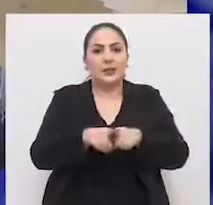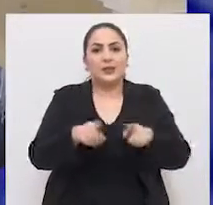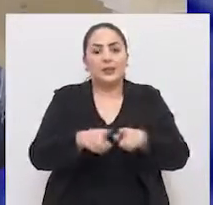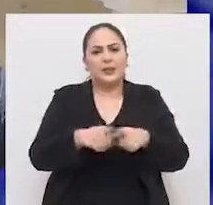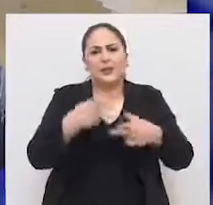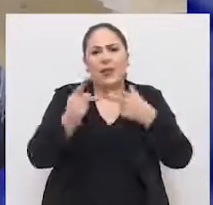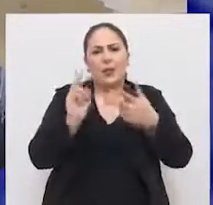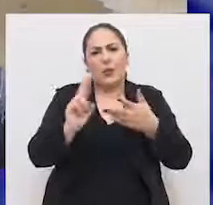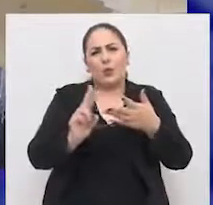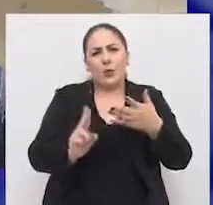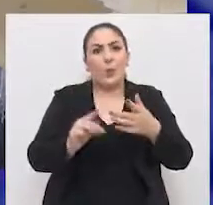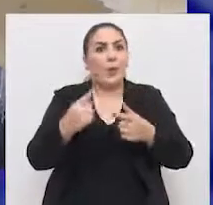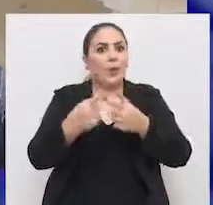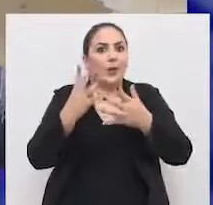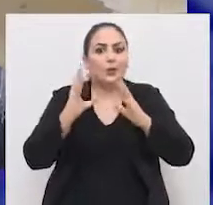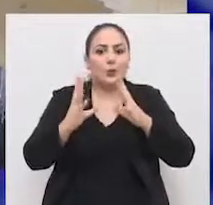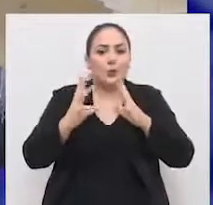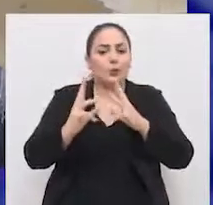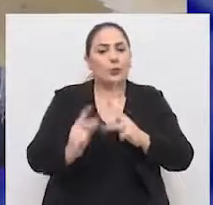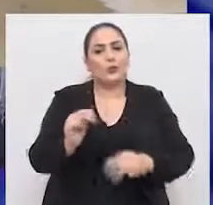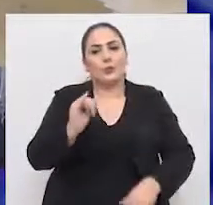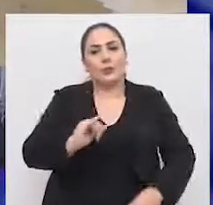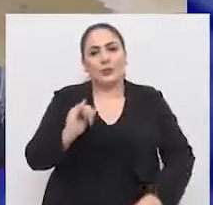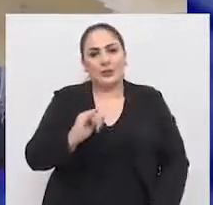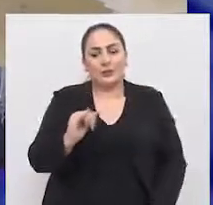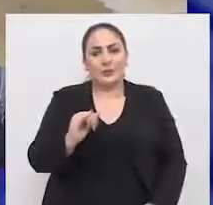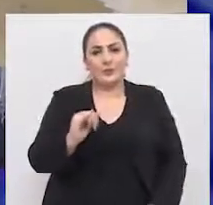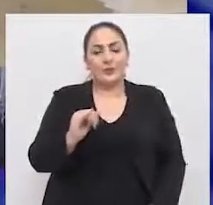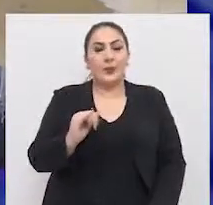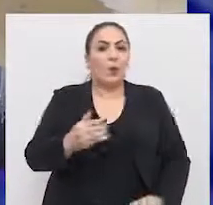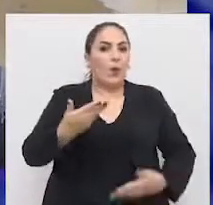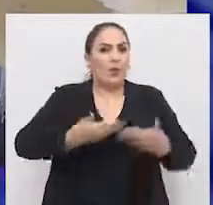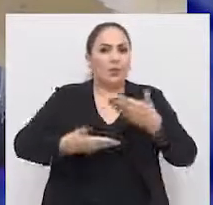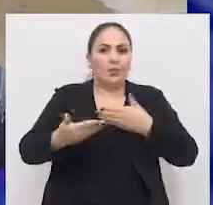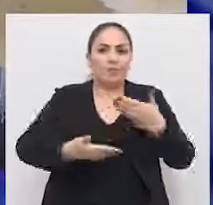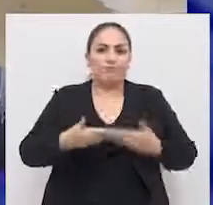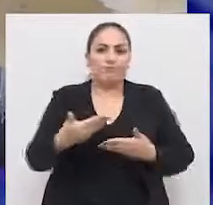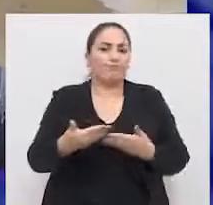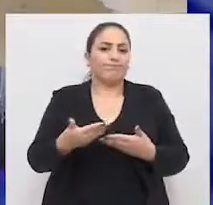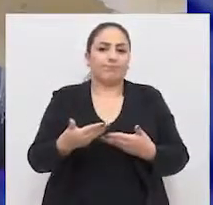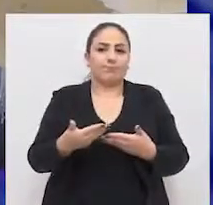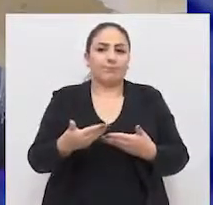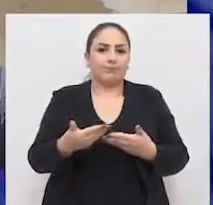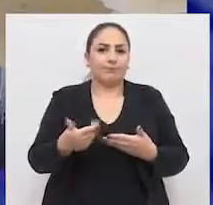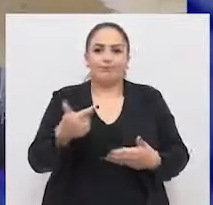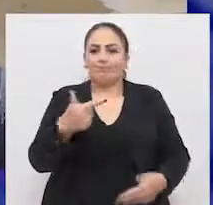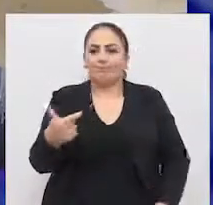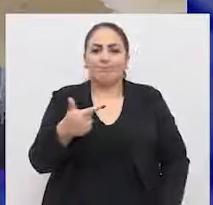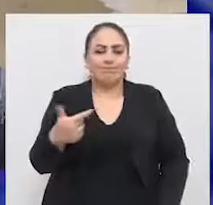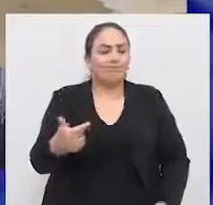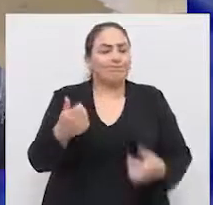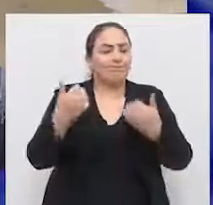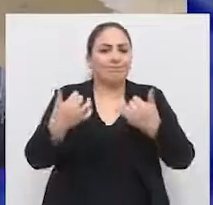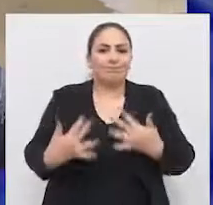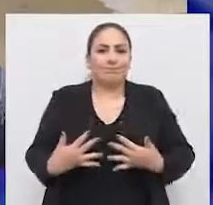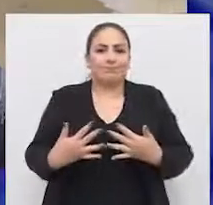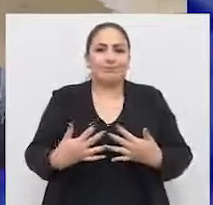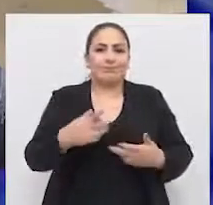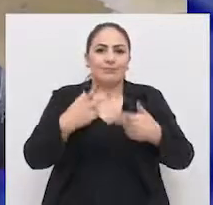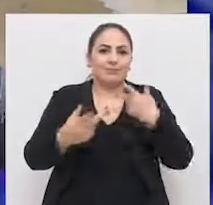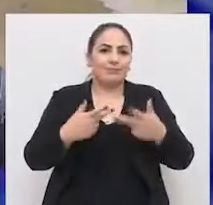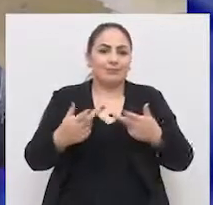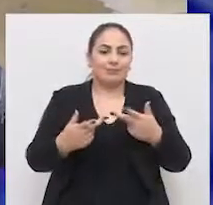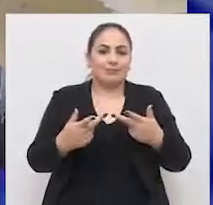vai citar nomes, né? Porque foram todos. Olha, um atendimento assim, ó, não tem explicação para